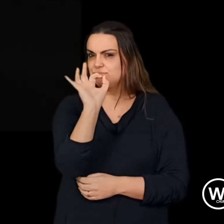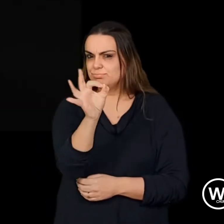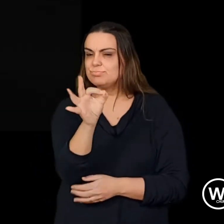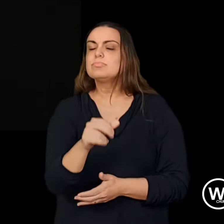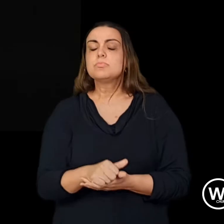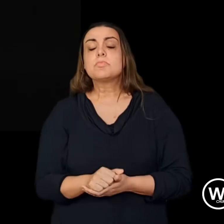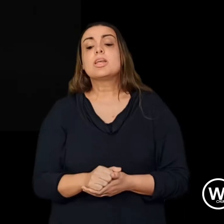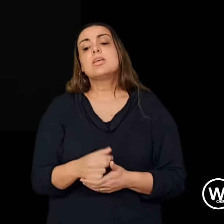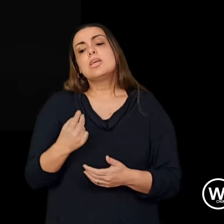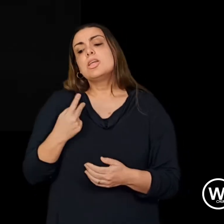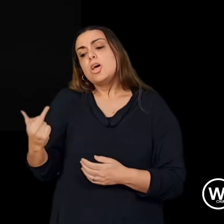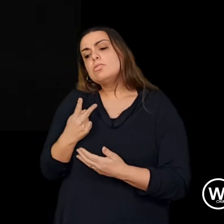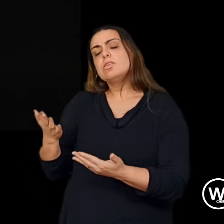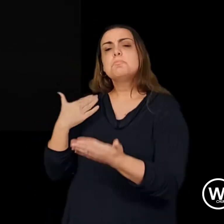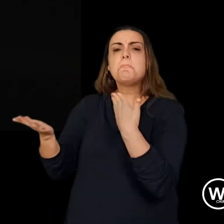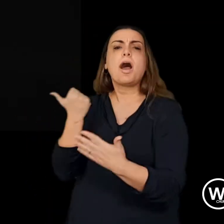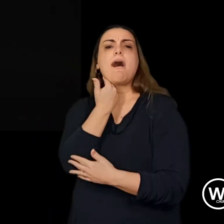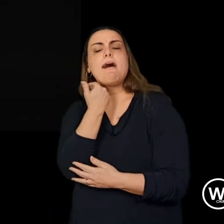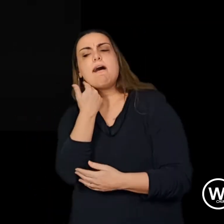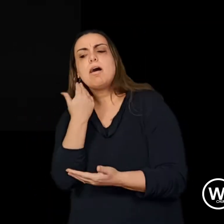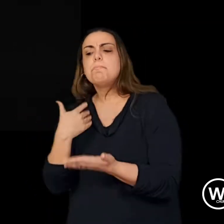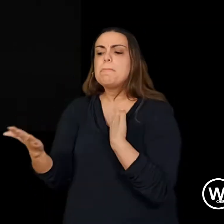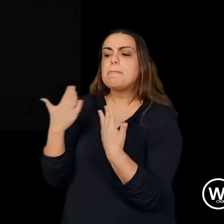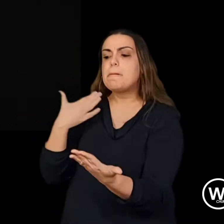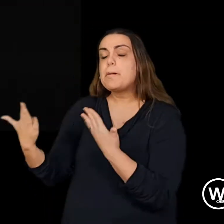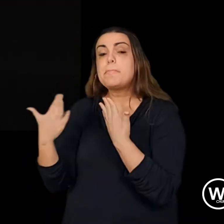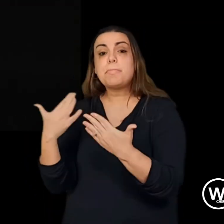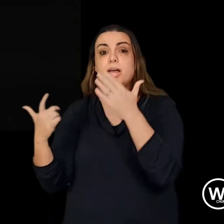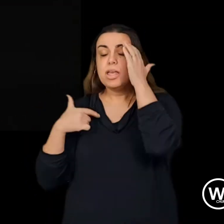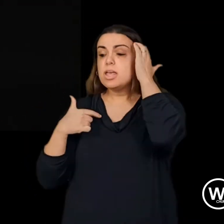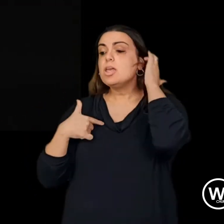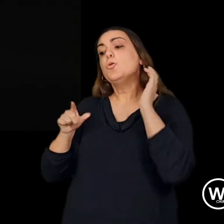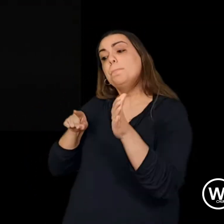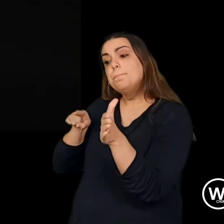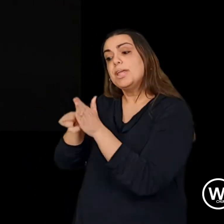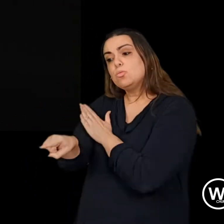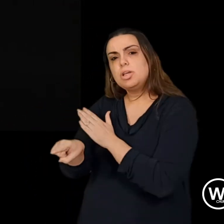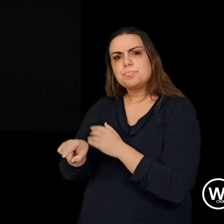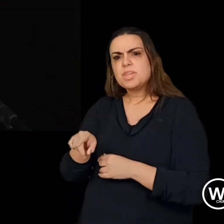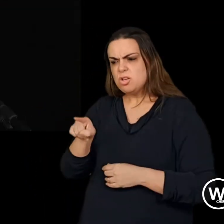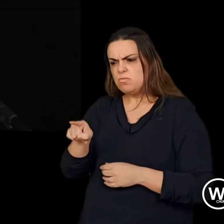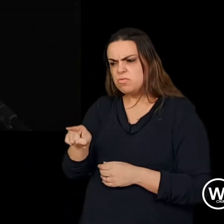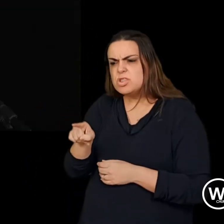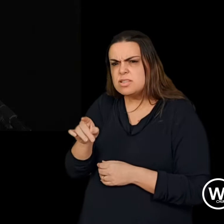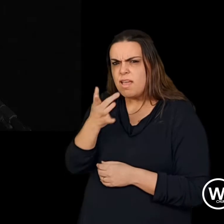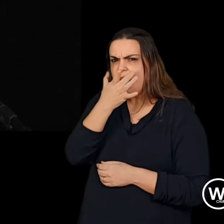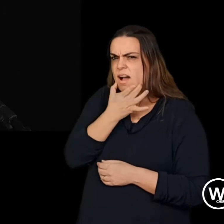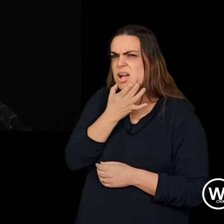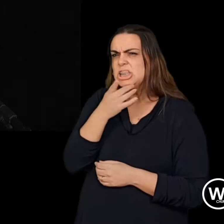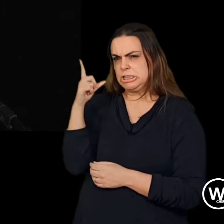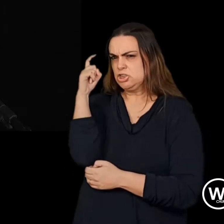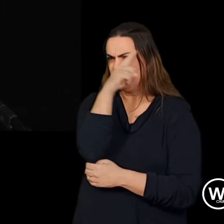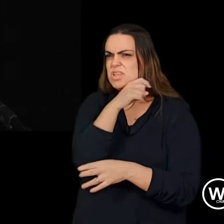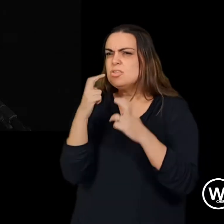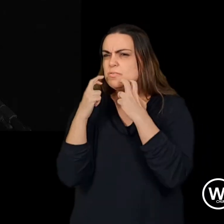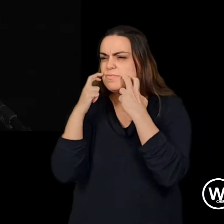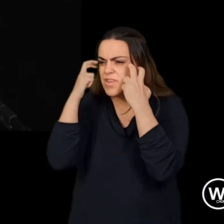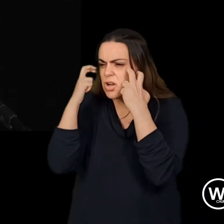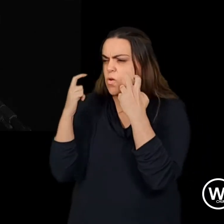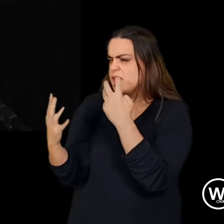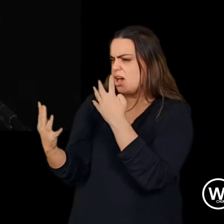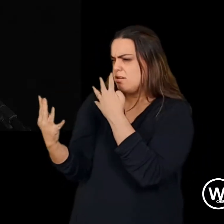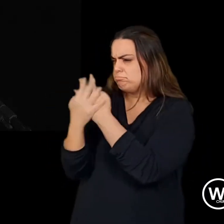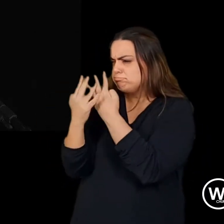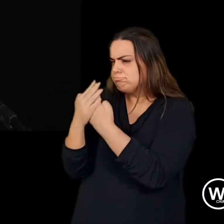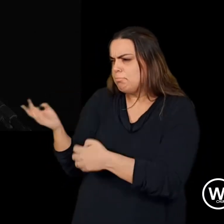conseguiu abrir, a gente conseguiu conversar e nós conseguimos orar, mas eu fiz uma pergunta para ela. Eu perguntei: você acha constrangedor ter que